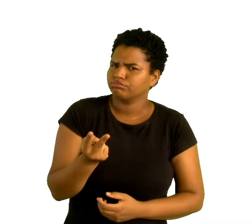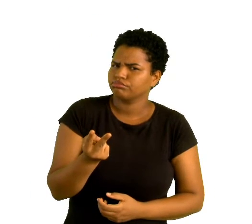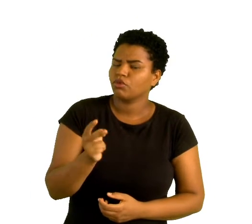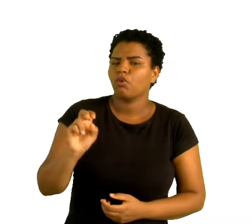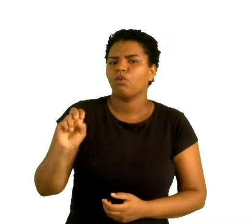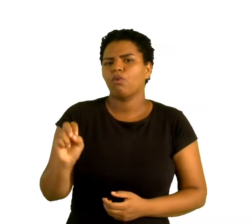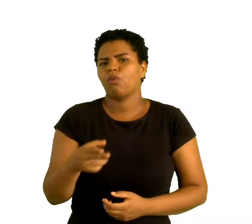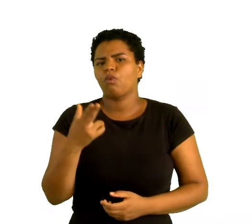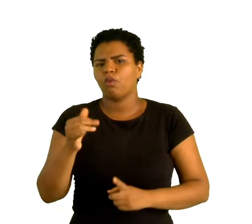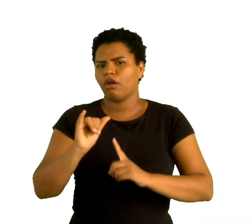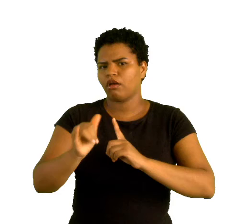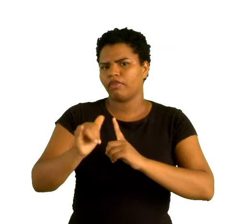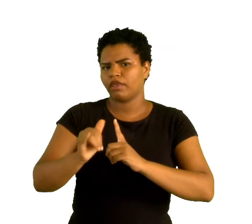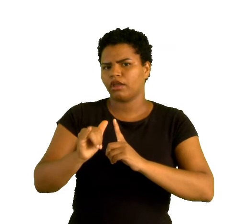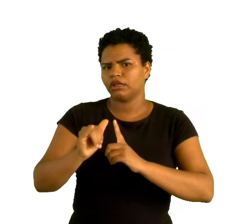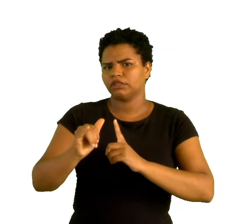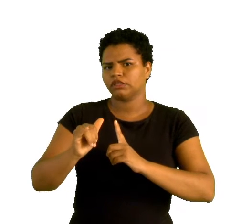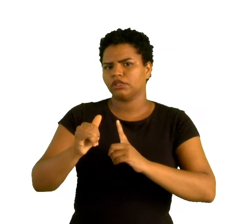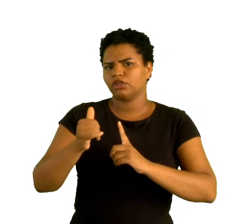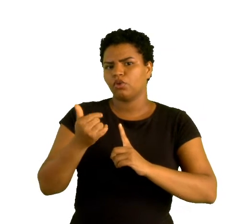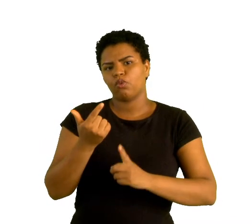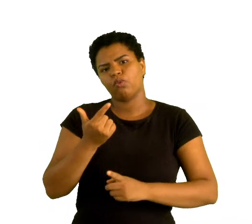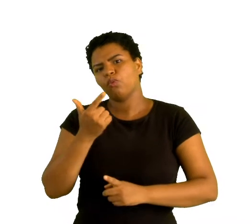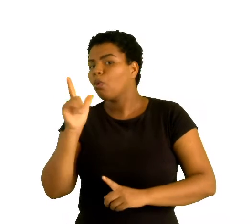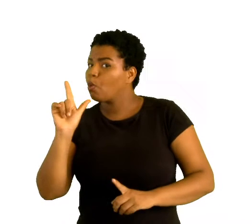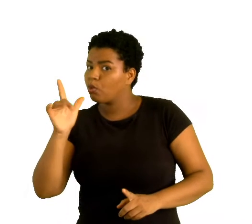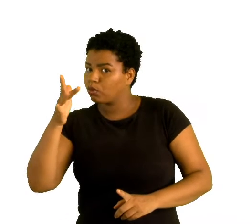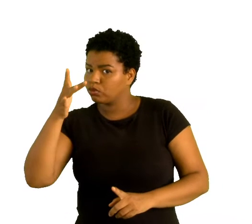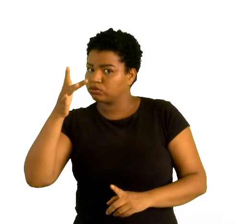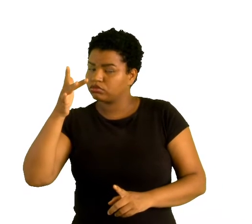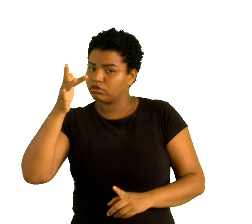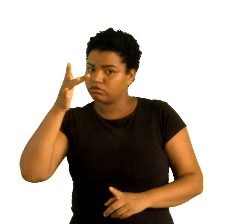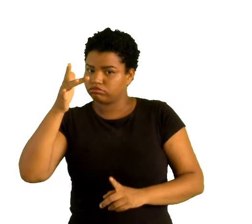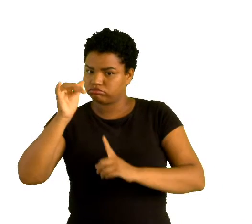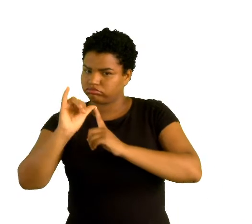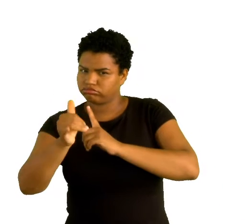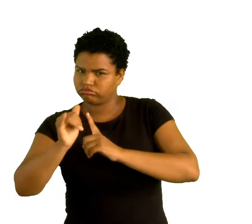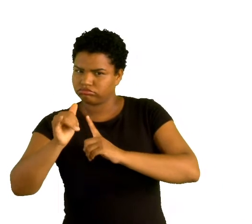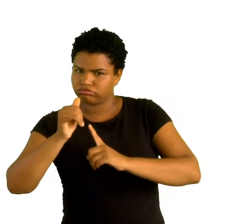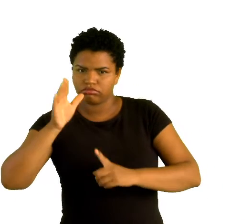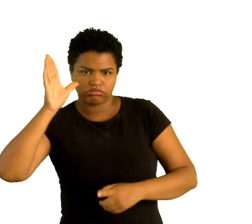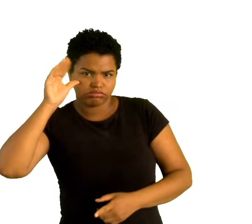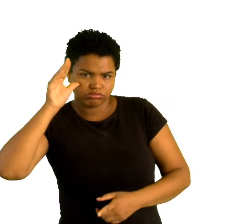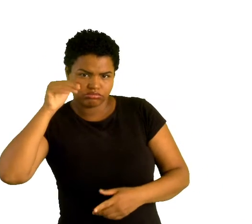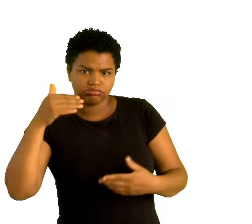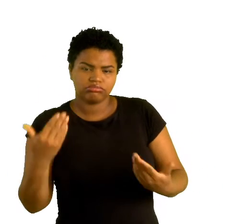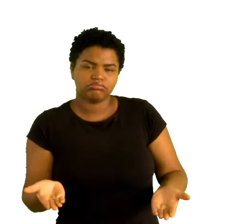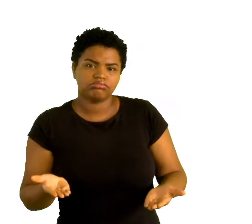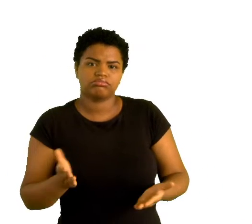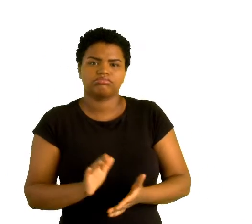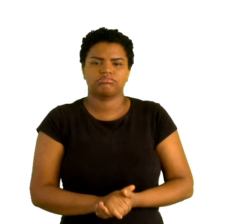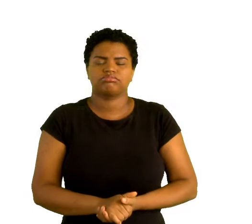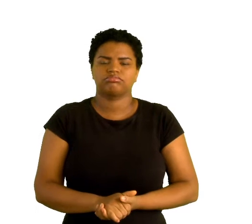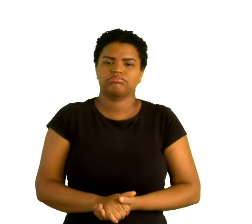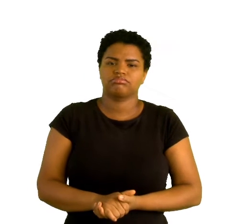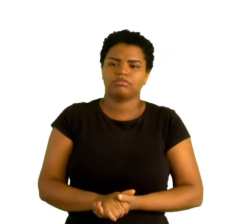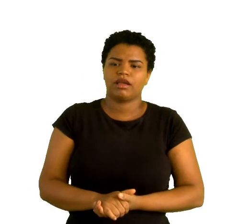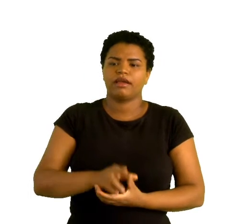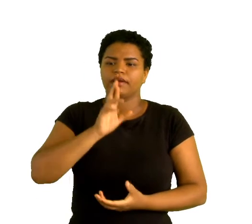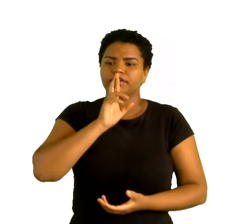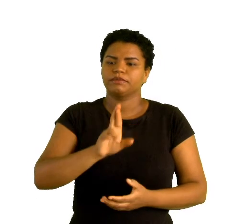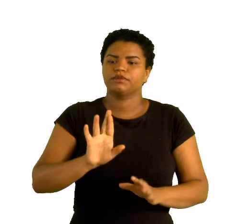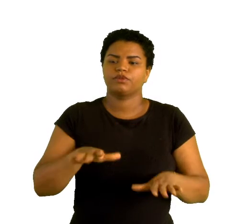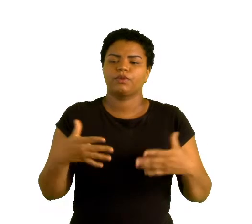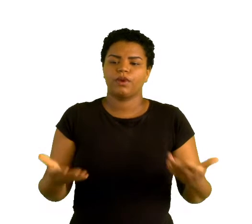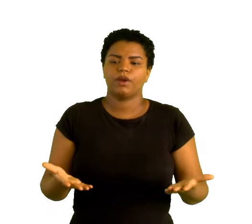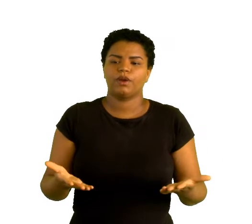narrado por um observador, pelo narrador observador? A resposta certa